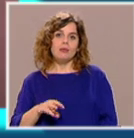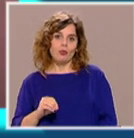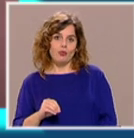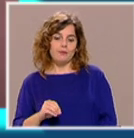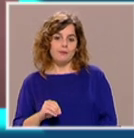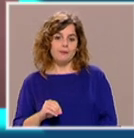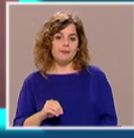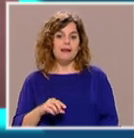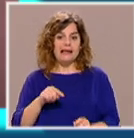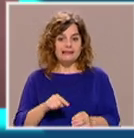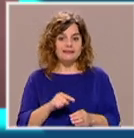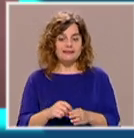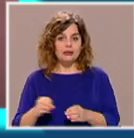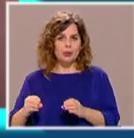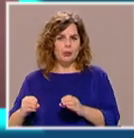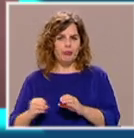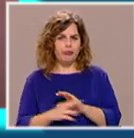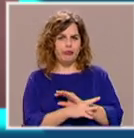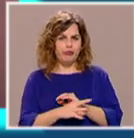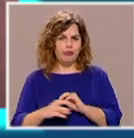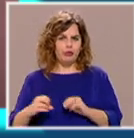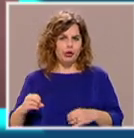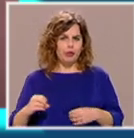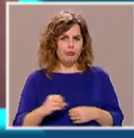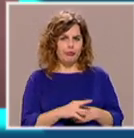para a primeira parte do intestino delgado, o duodeno.